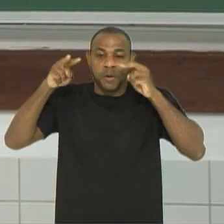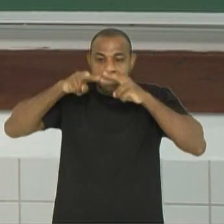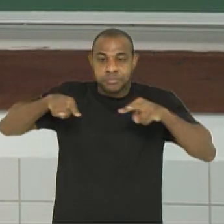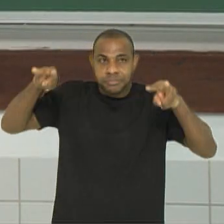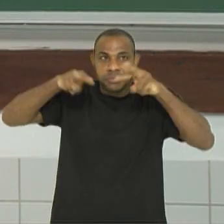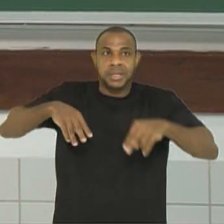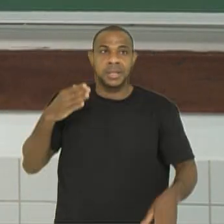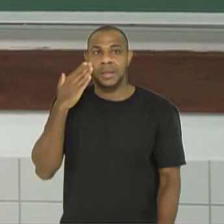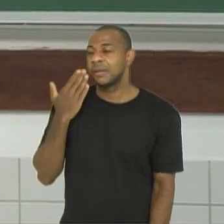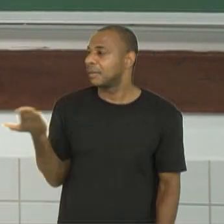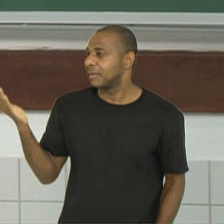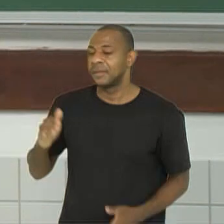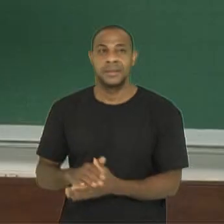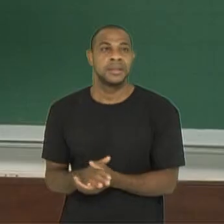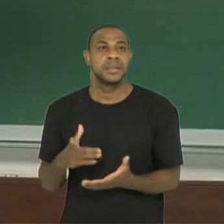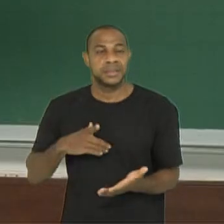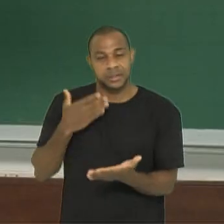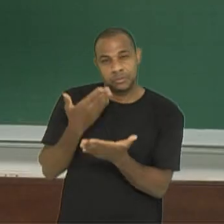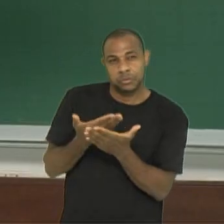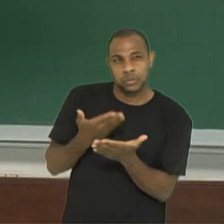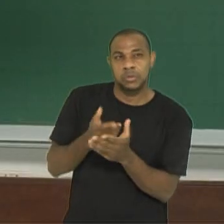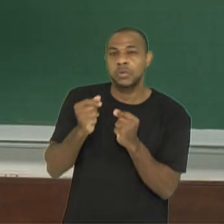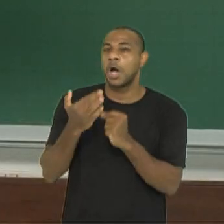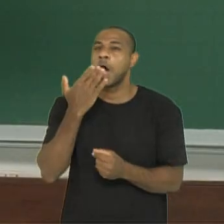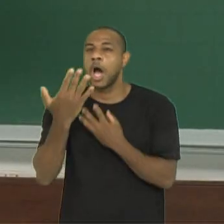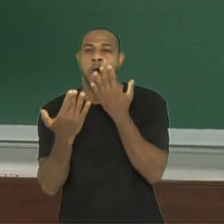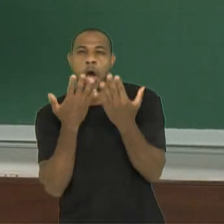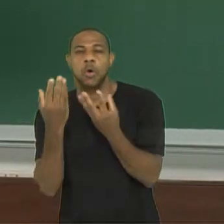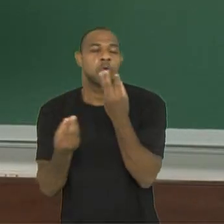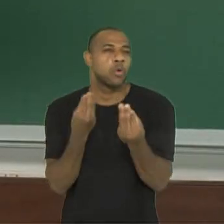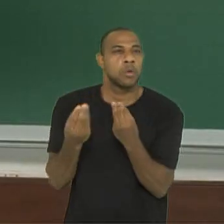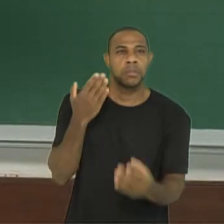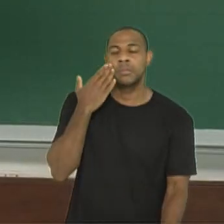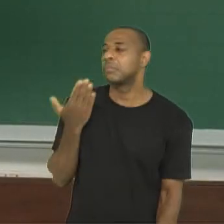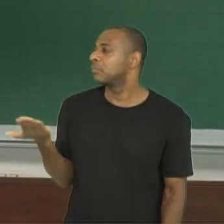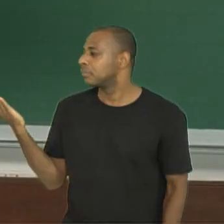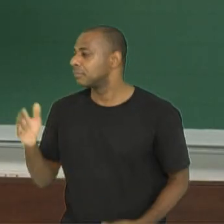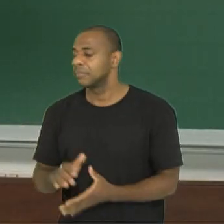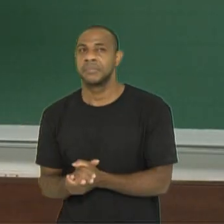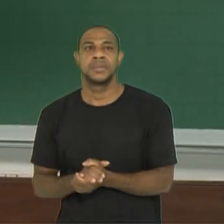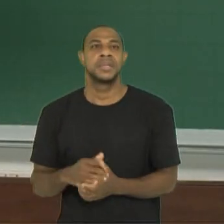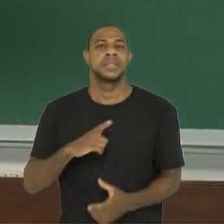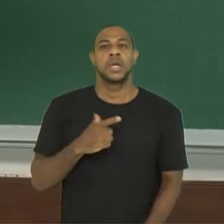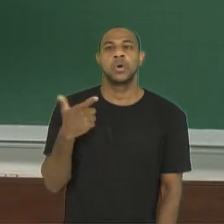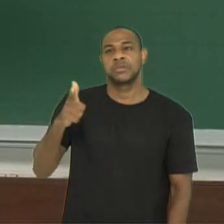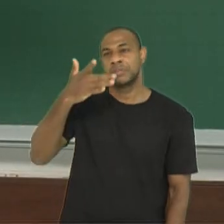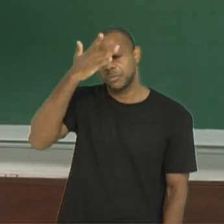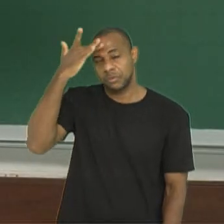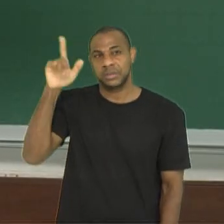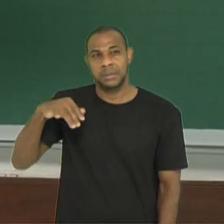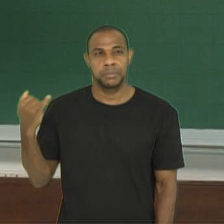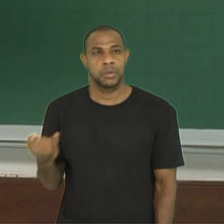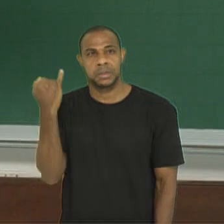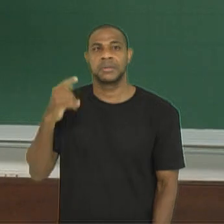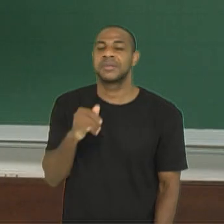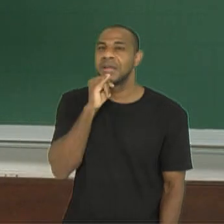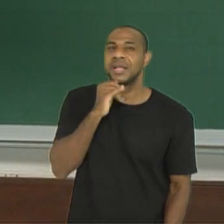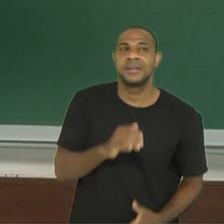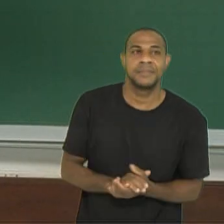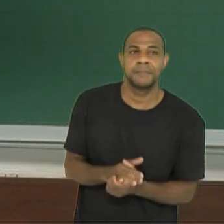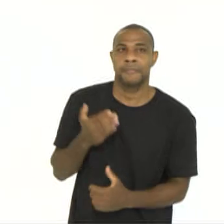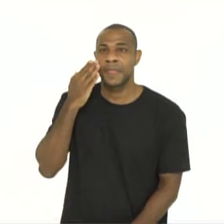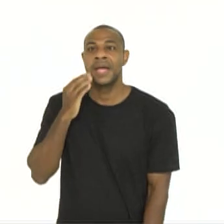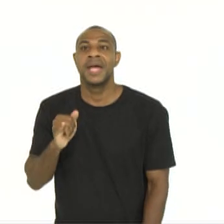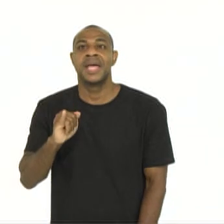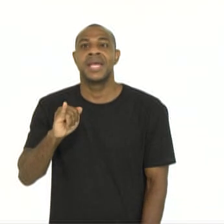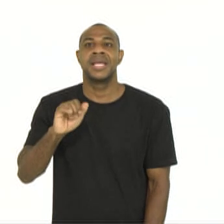fisiológica, tá legal? E aí tem estudos das cores, assim como Leonardo fez estudos das cores, nós temos outras pessoas que são mais importantes também, por exemplo, Isaac Newton, ele